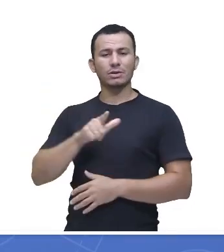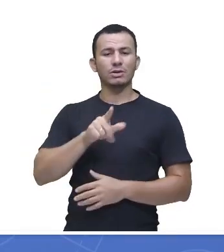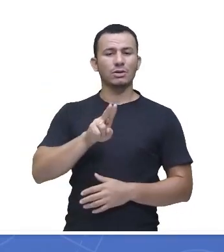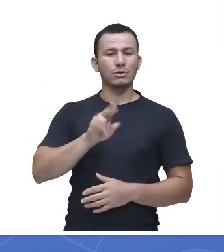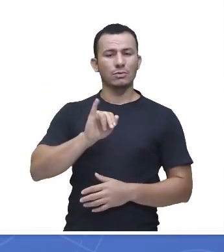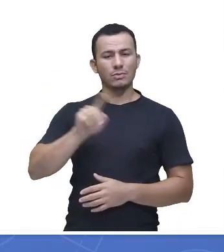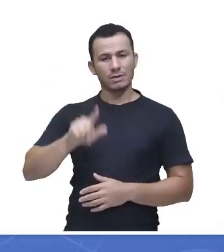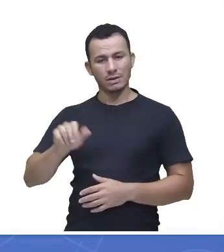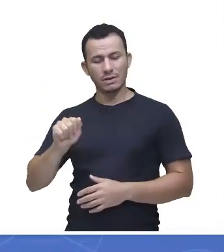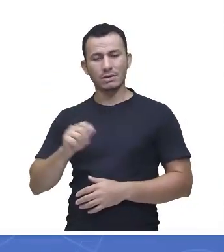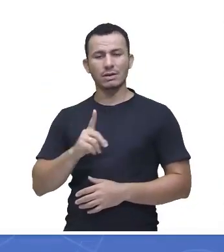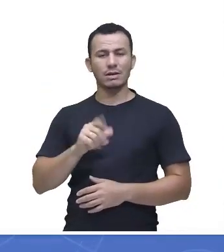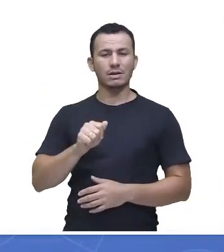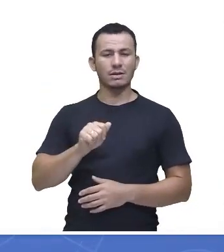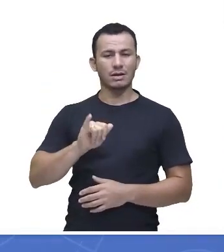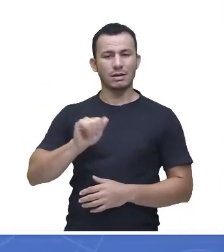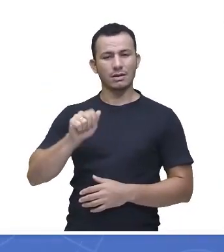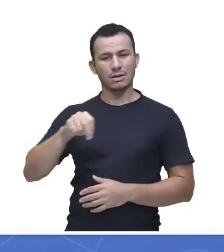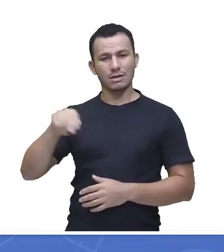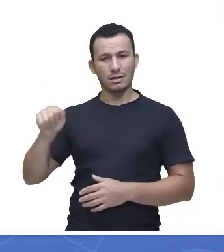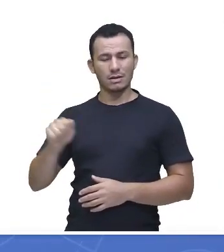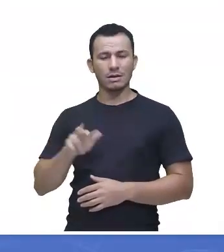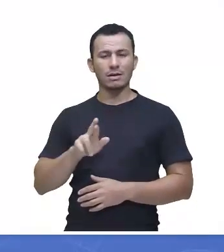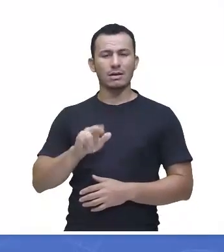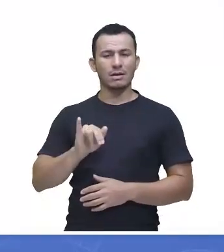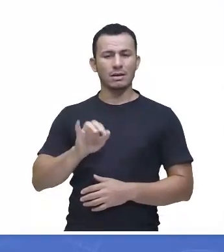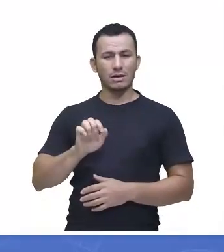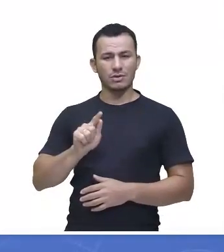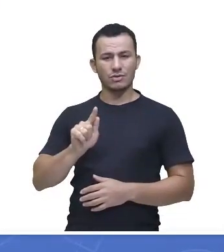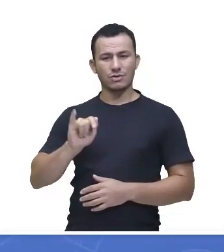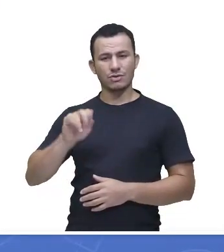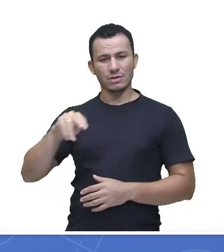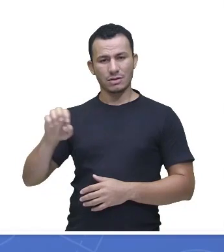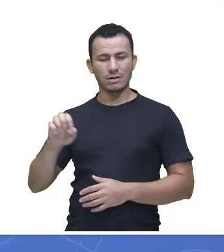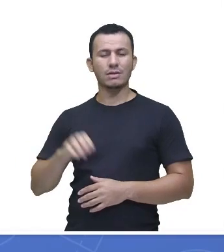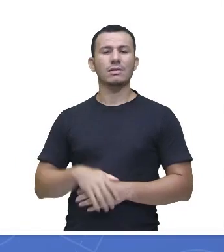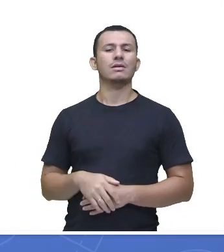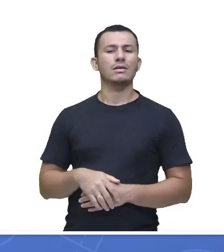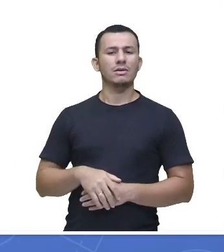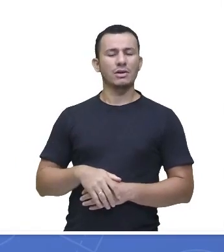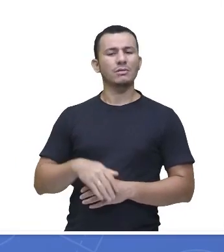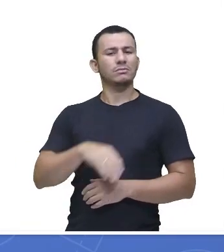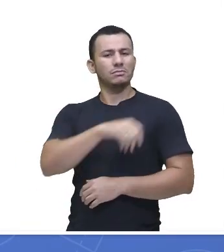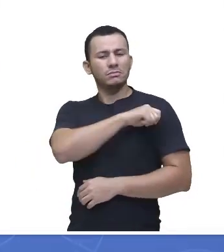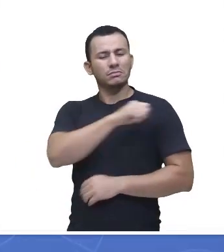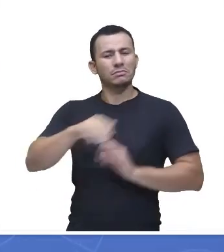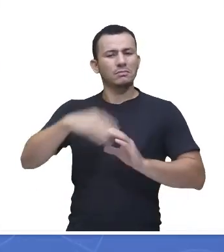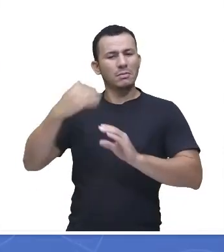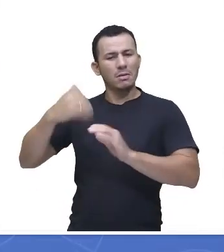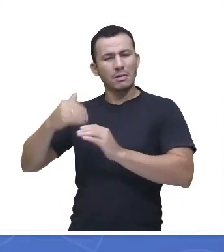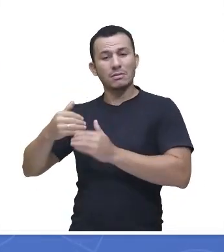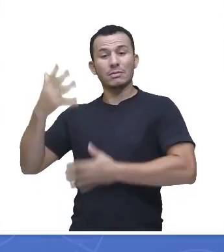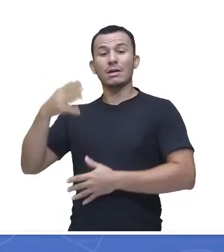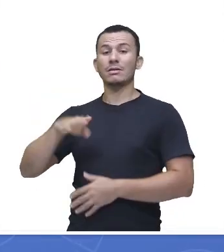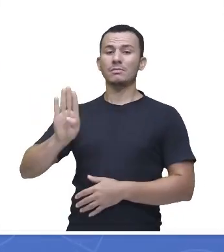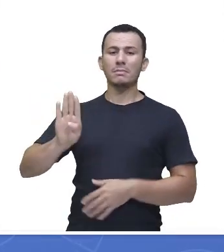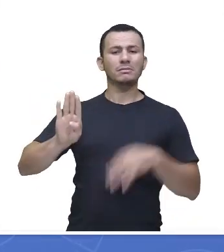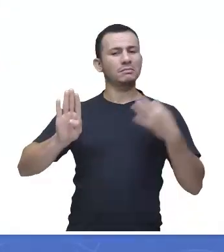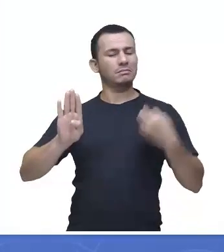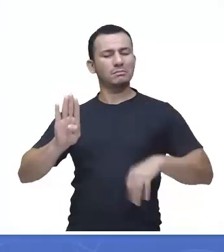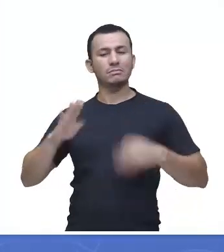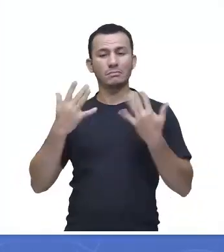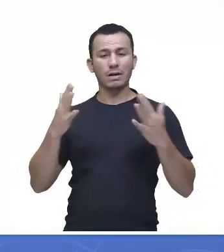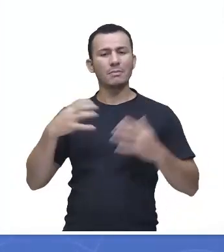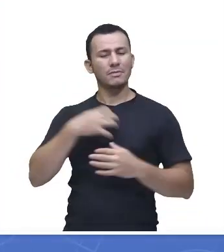Dayana, Regine, Rayana, várias pessoas respondendo a letra B, fico muito feliz.